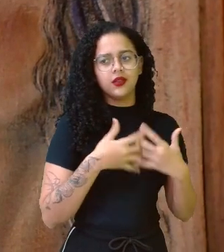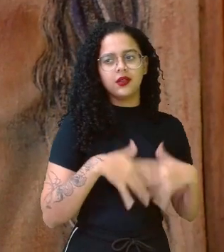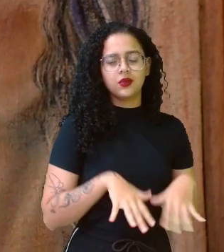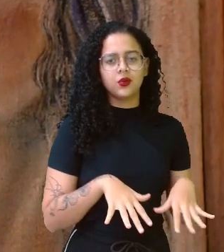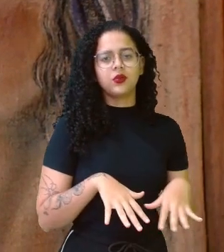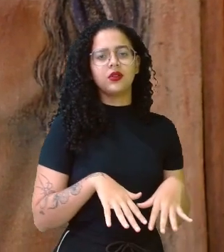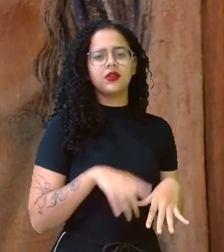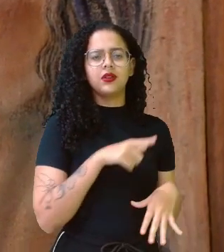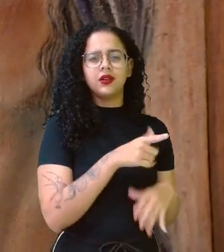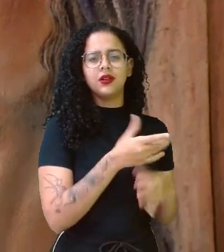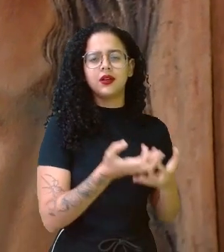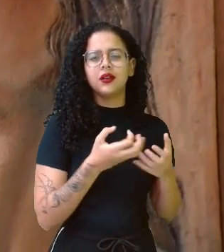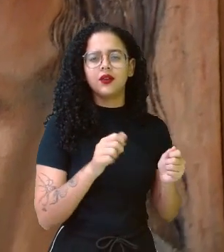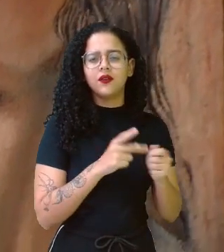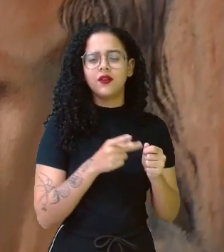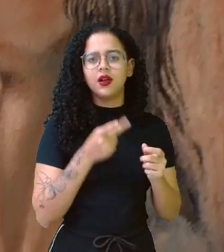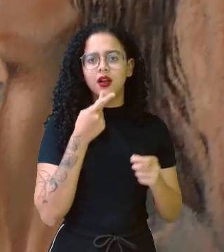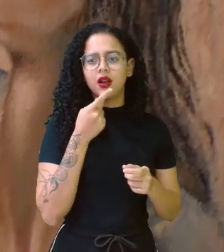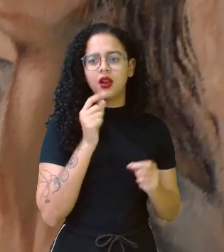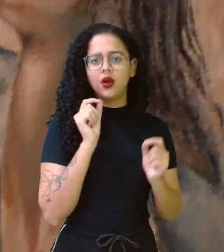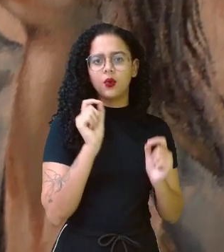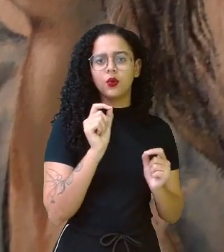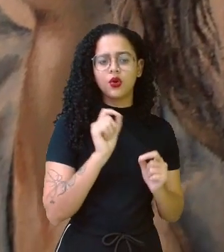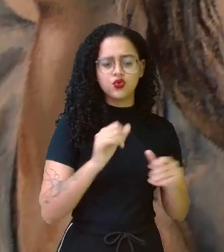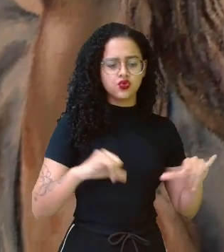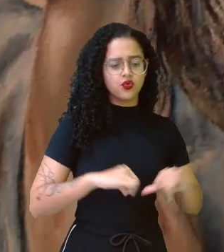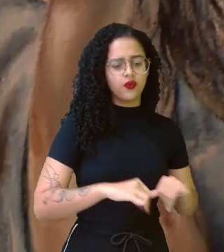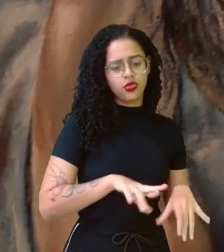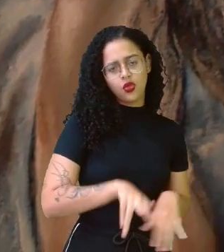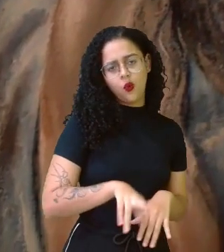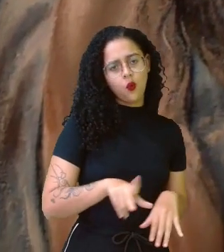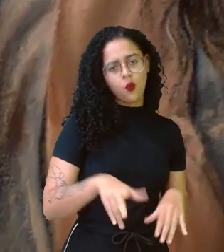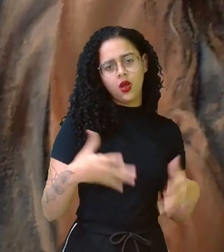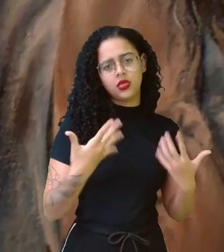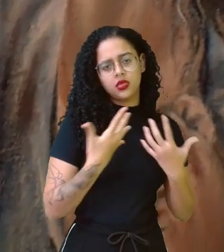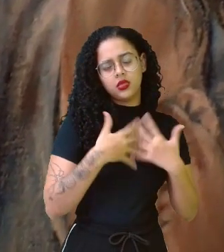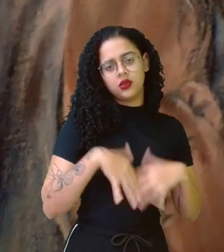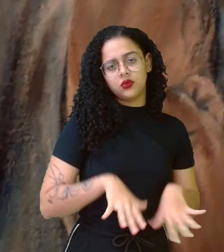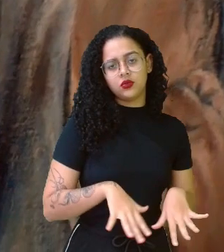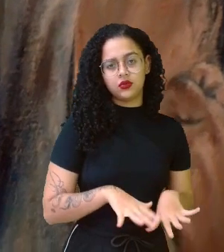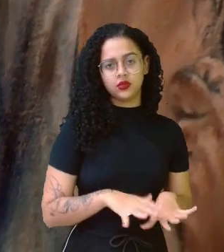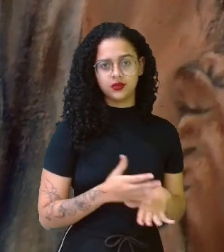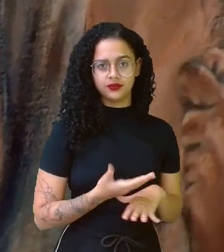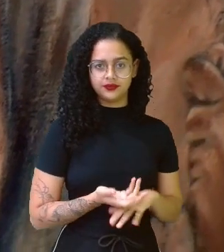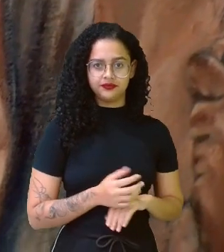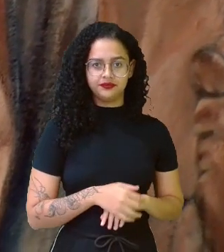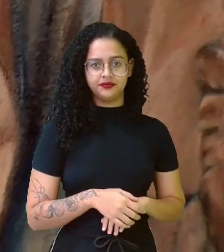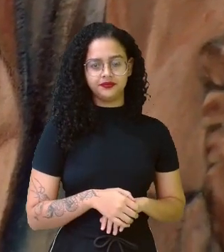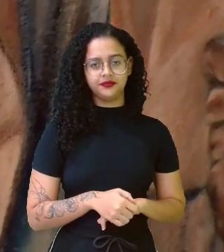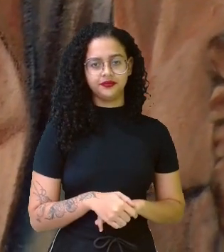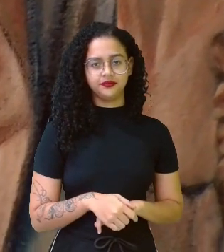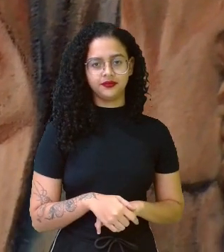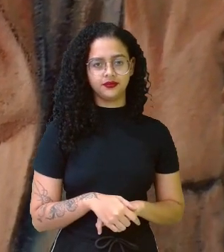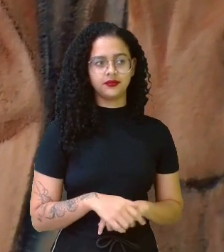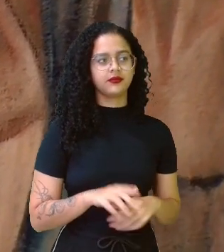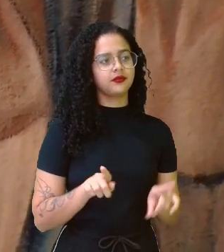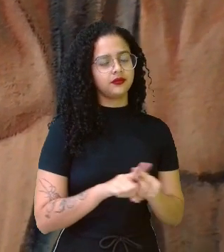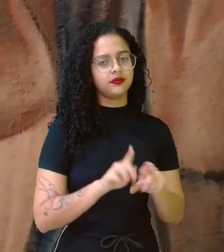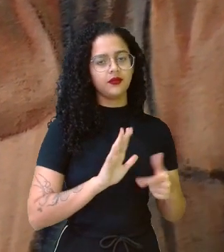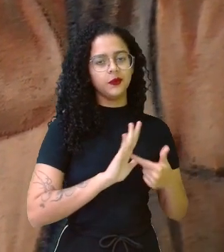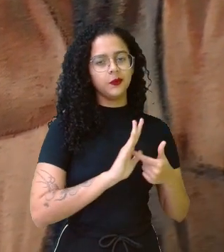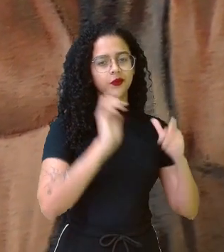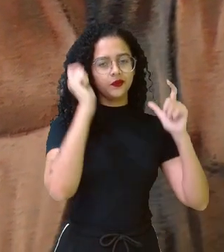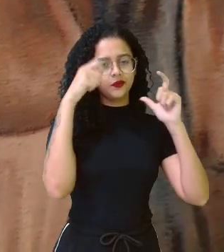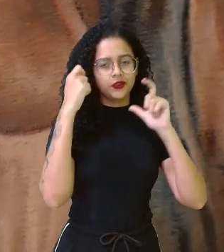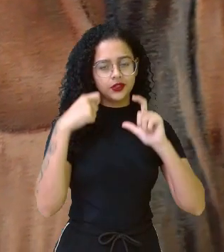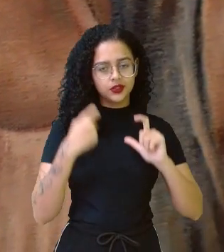como ele querer dizer que o sofrimento também não é natural. Perfeito, Né? exatamente. Eu acho que é um pouco por aí. Na amostra também tem vídeos,